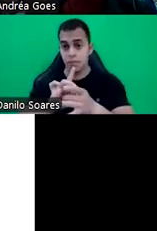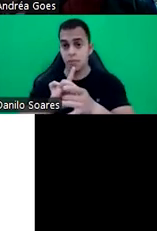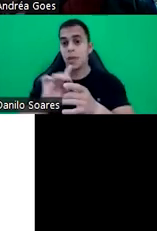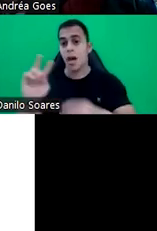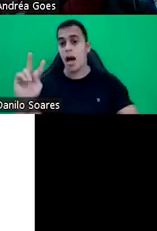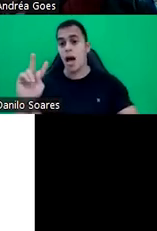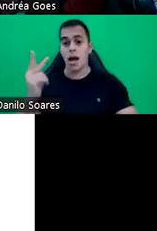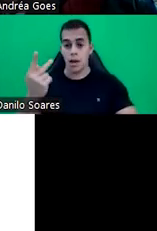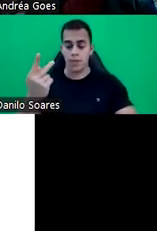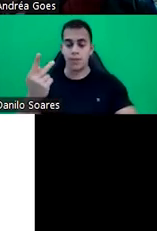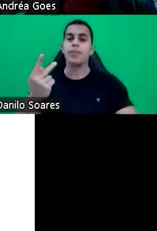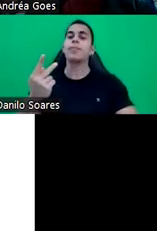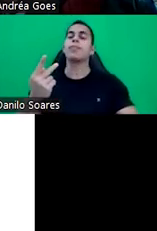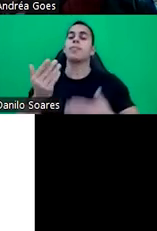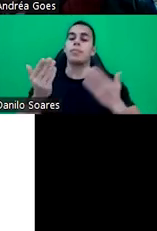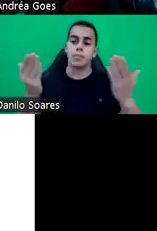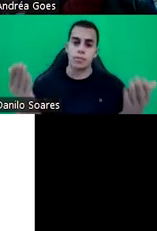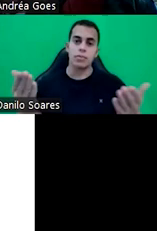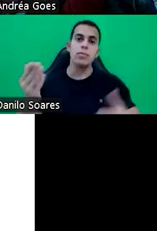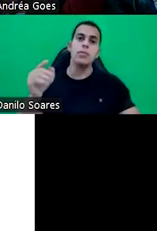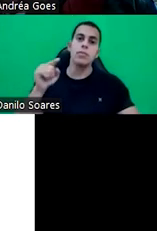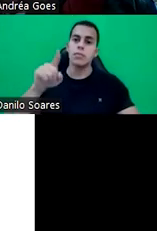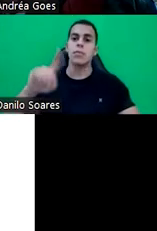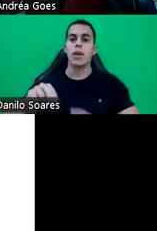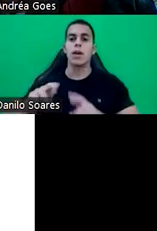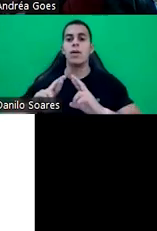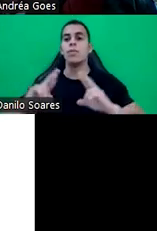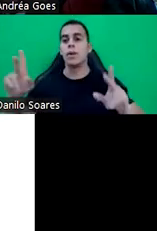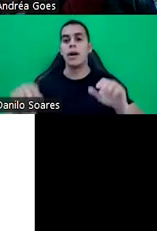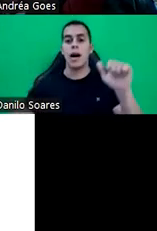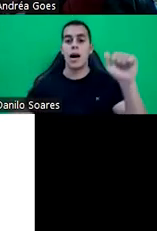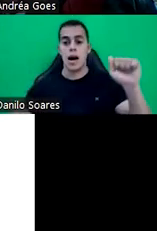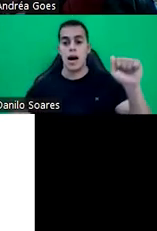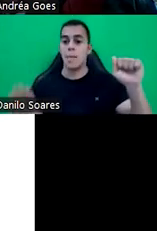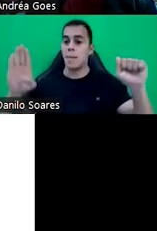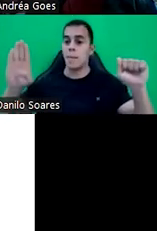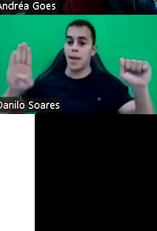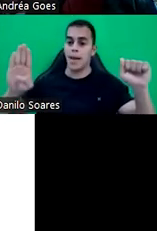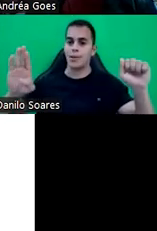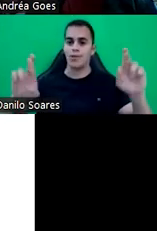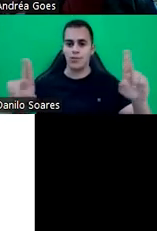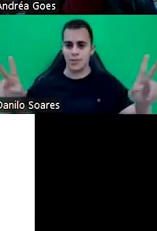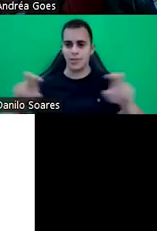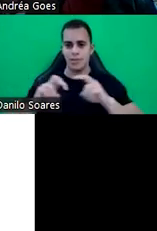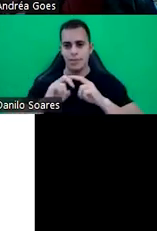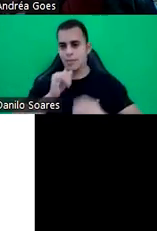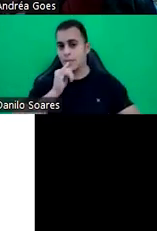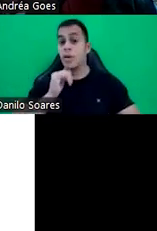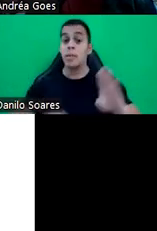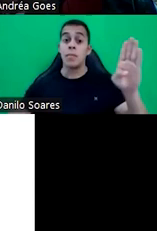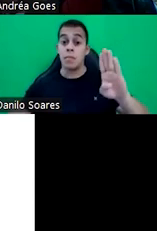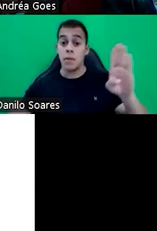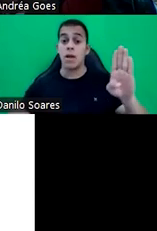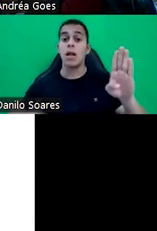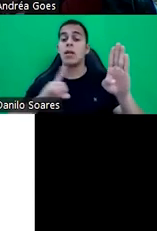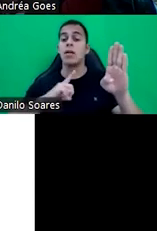H. Então, é isso que diferencia o A do B, por exemplo. Então, no locus B é